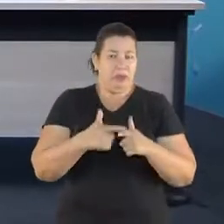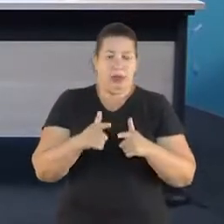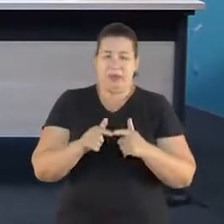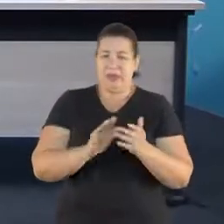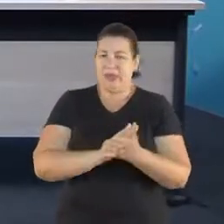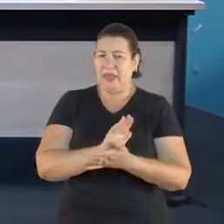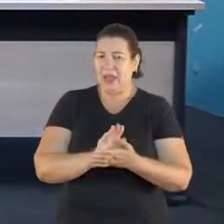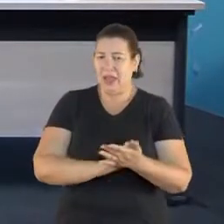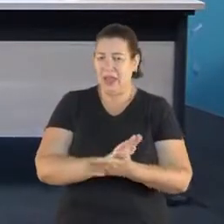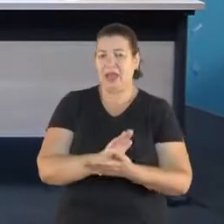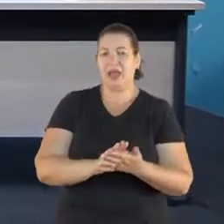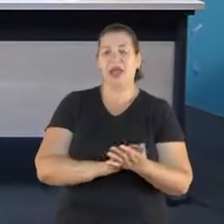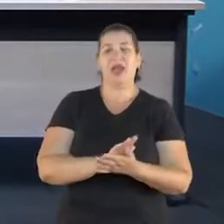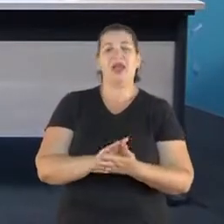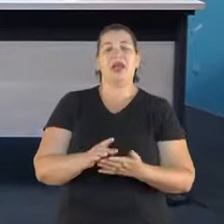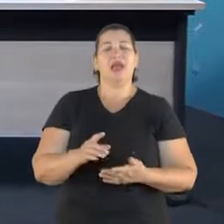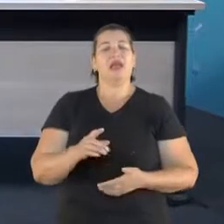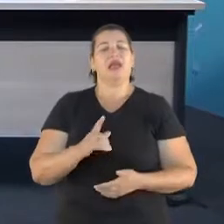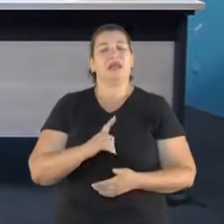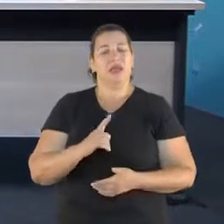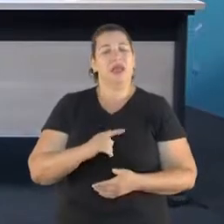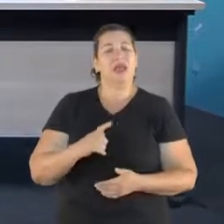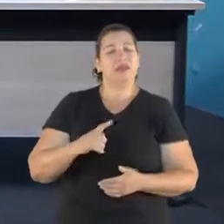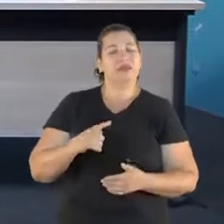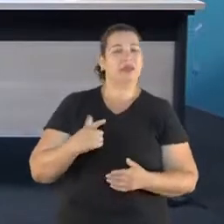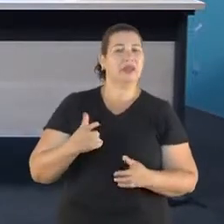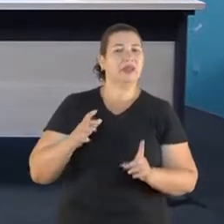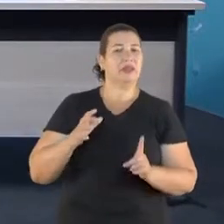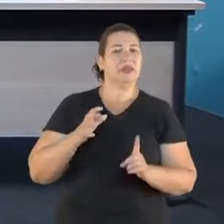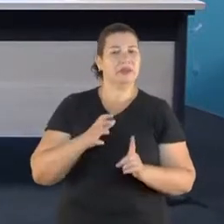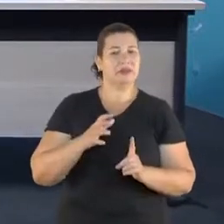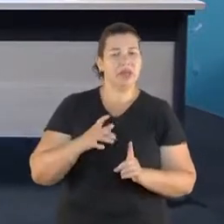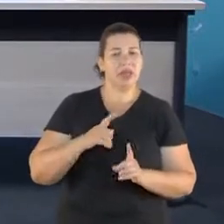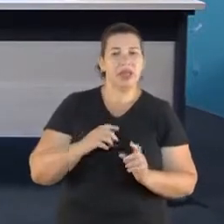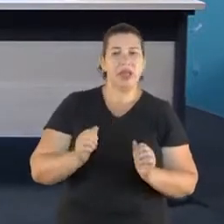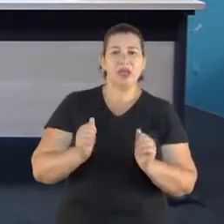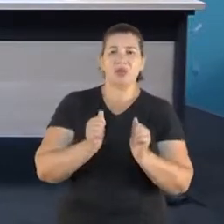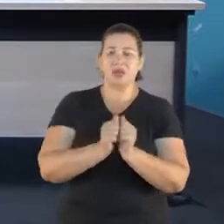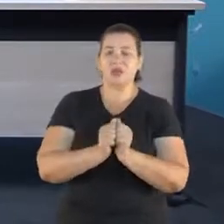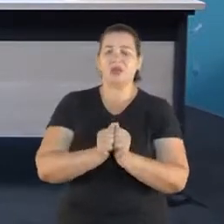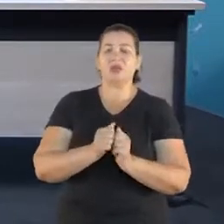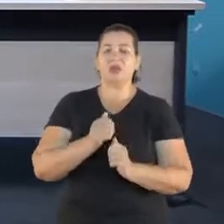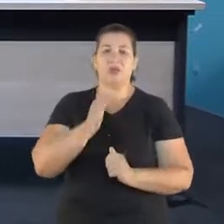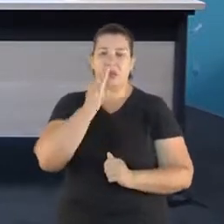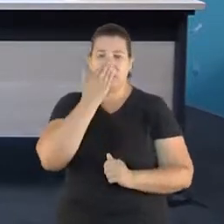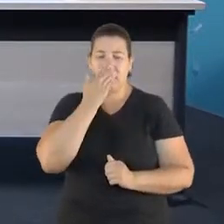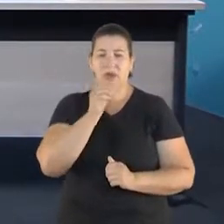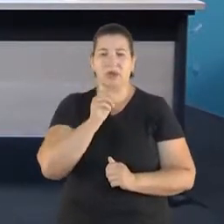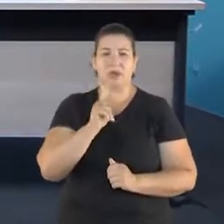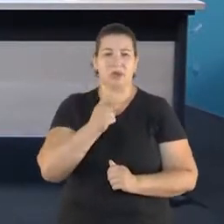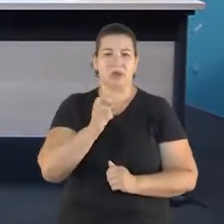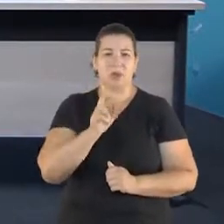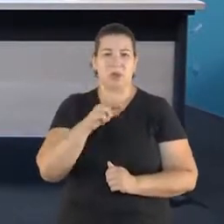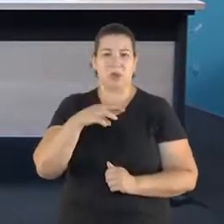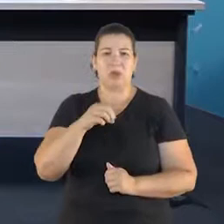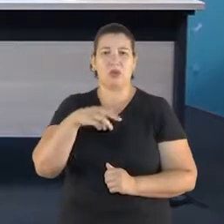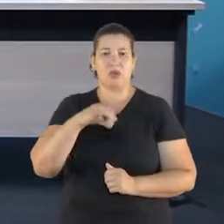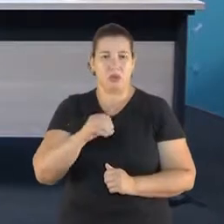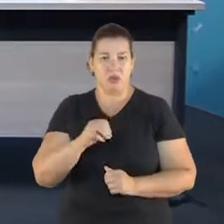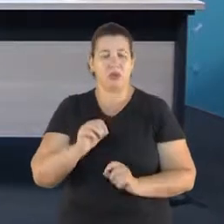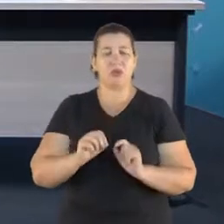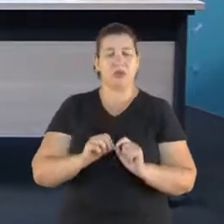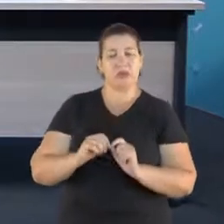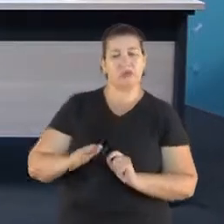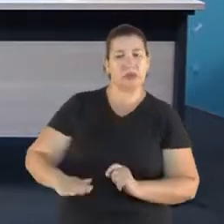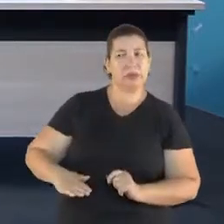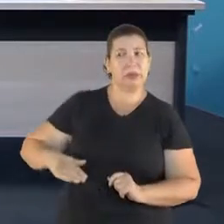do crescimento, a sua ação em conjunto com os hormônios sexuais após o fim da infância é denominada de estirão de